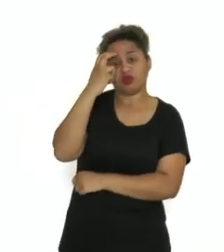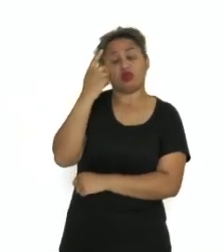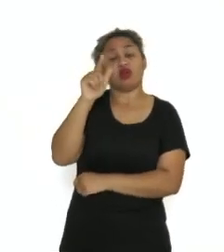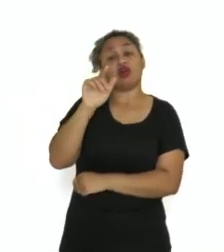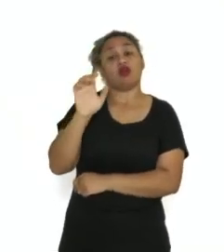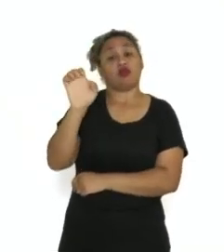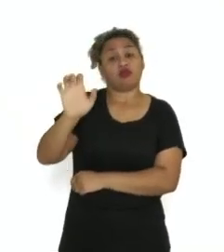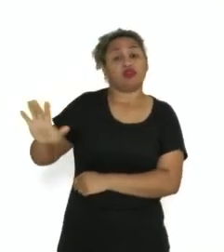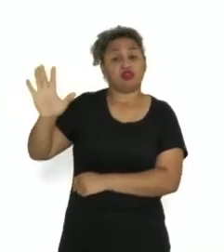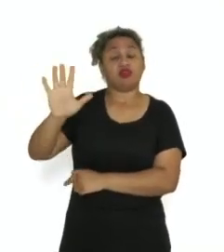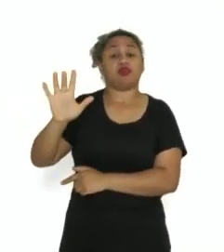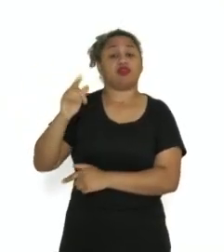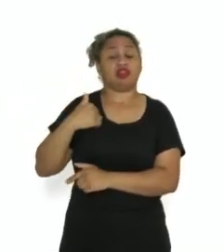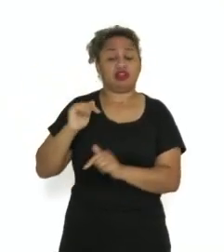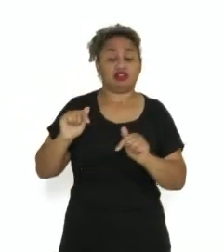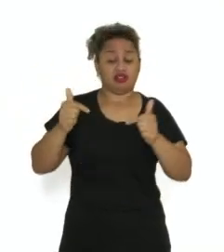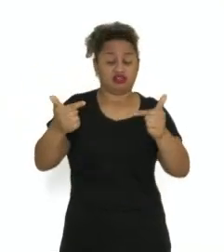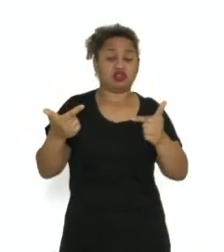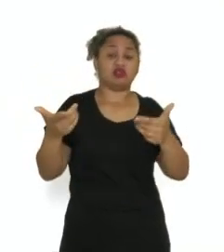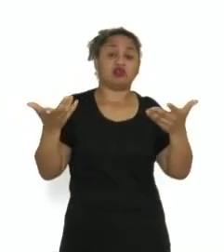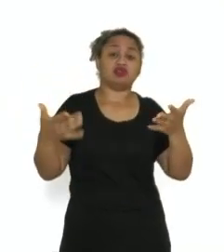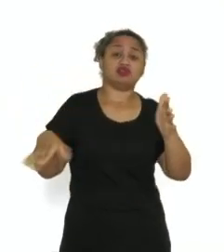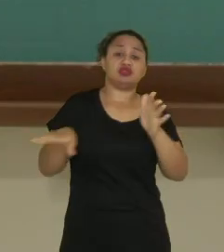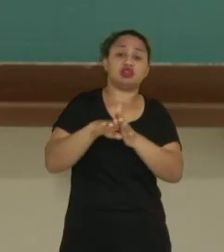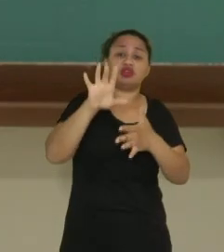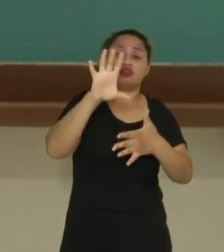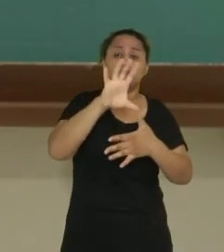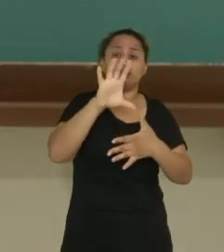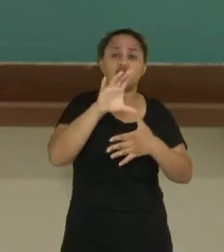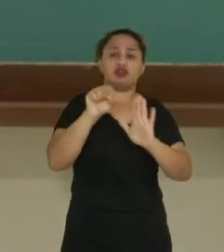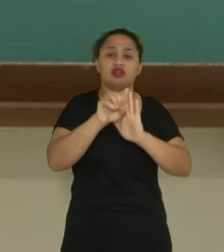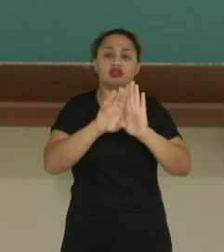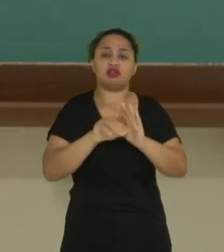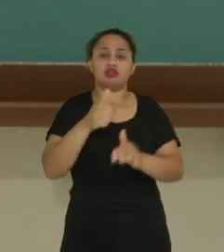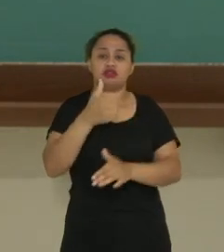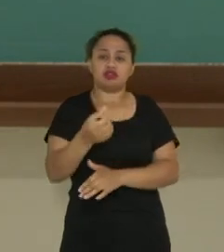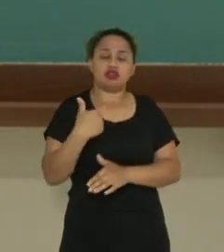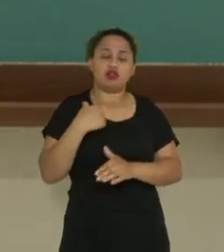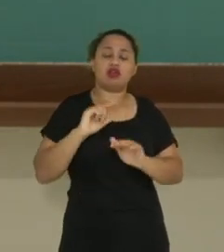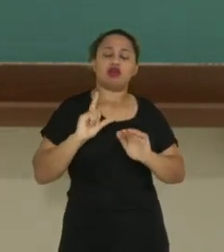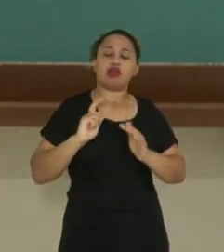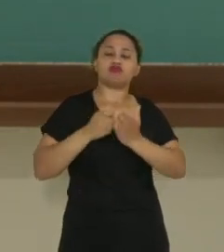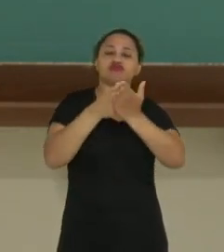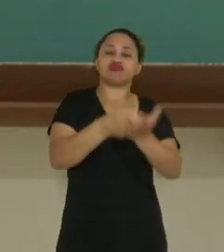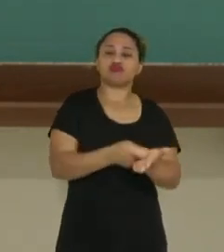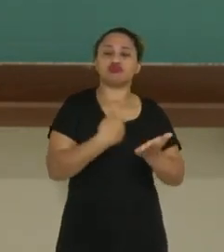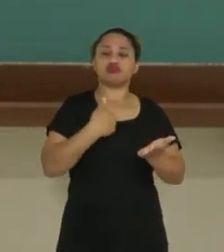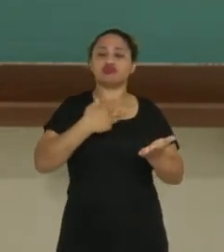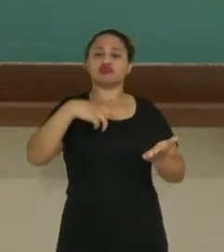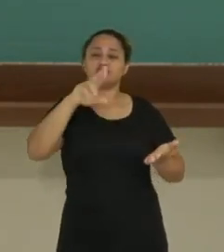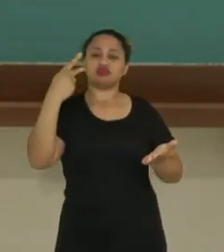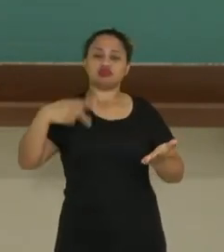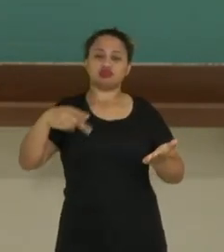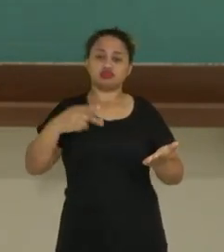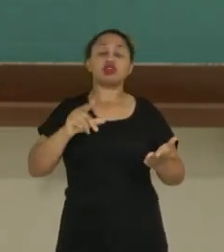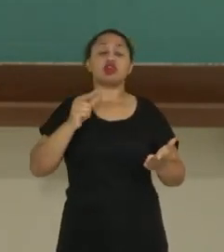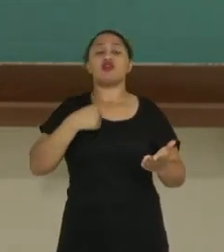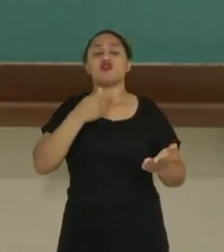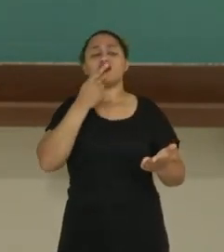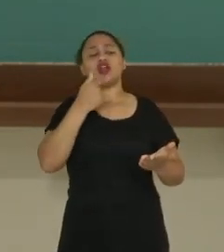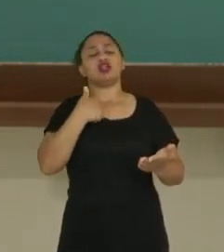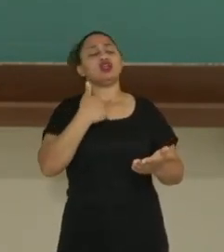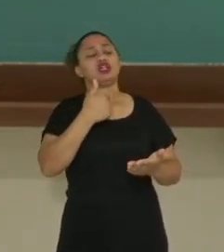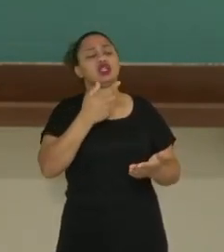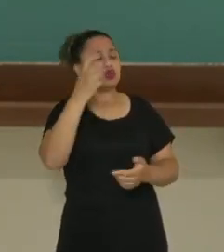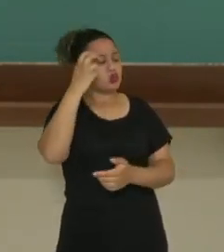europeus fizeram quando chegaram à América no século XVI e impuseram a sua religiosidade, a sua cultura, julgando a cultura dos